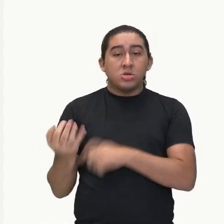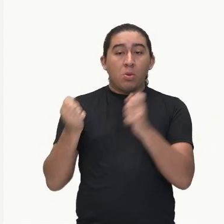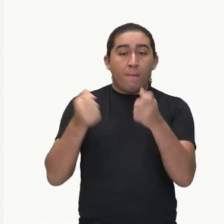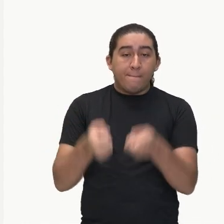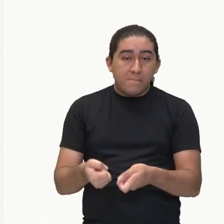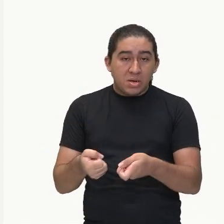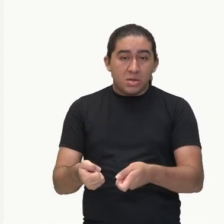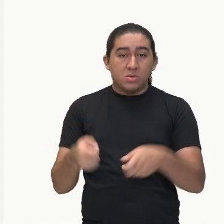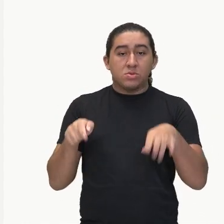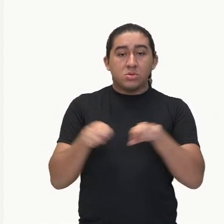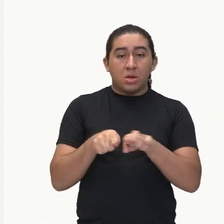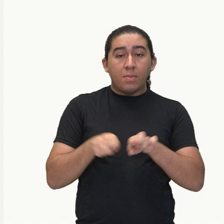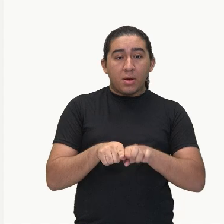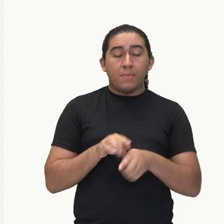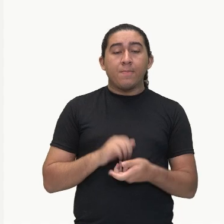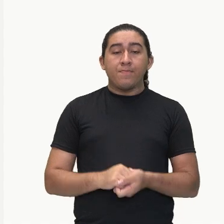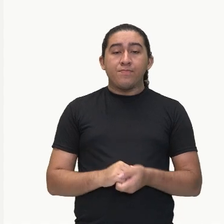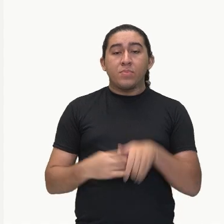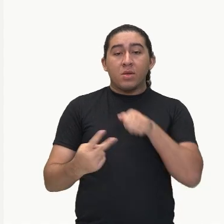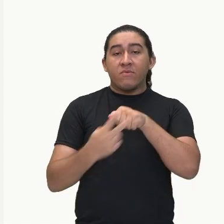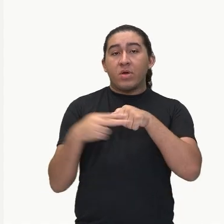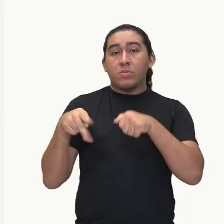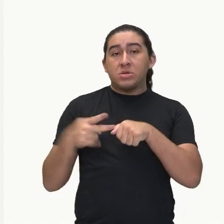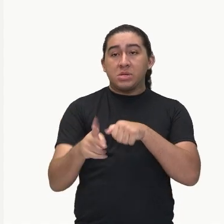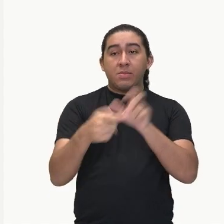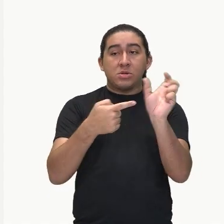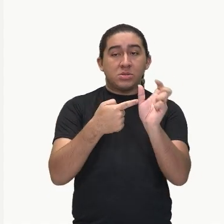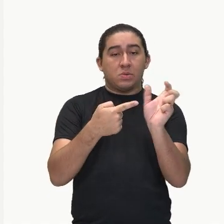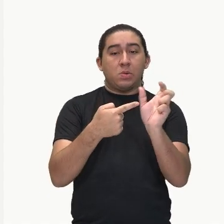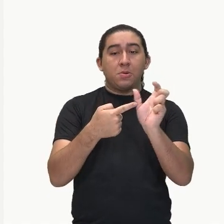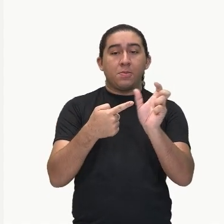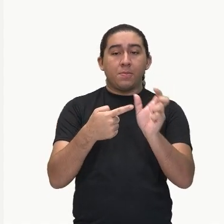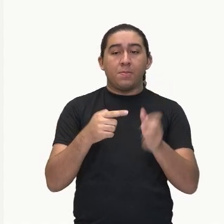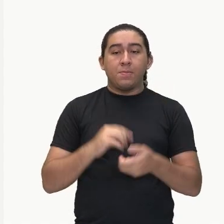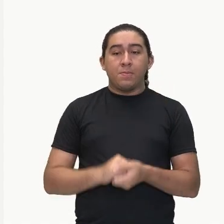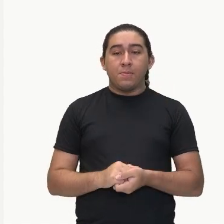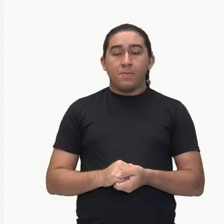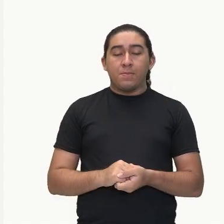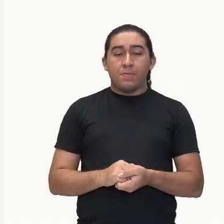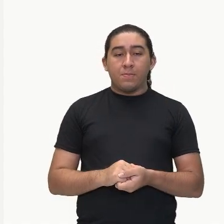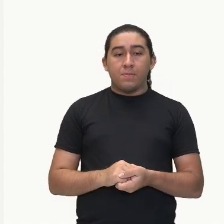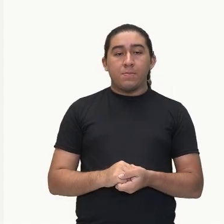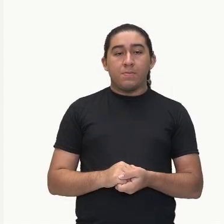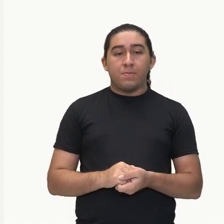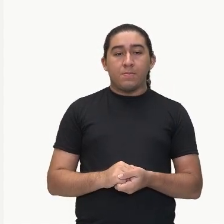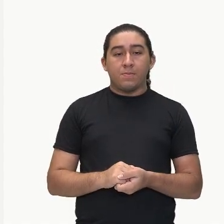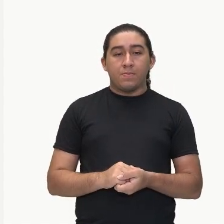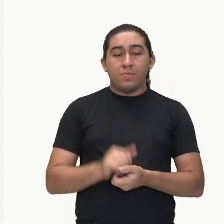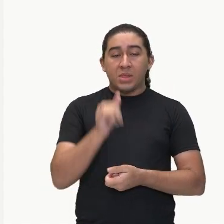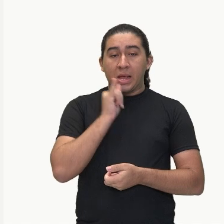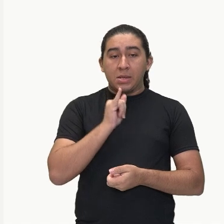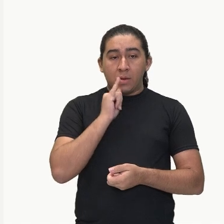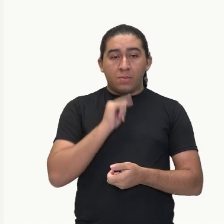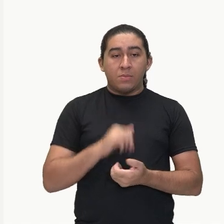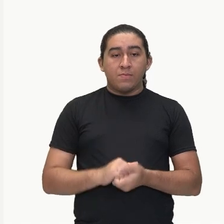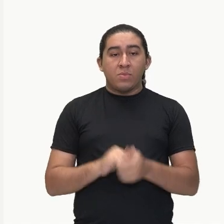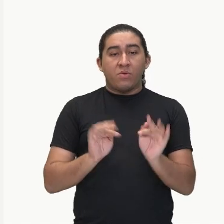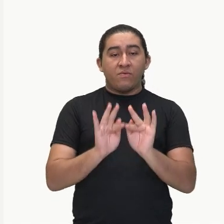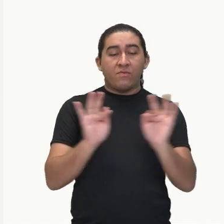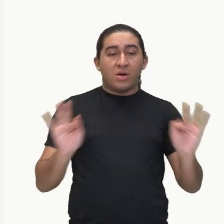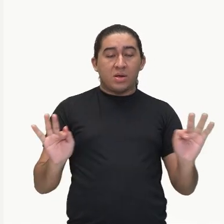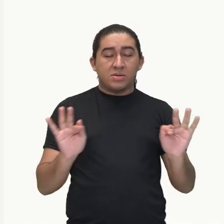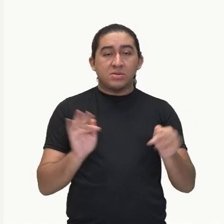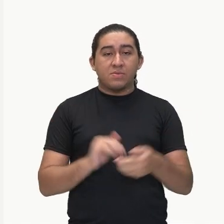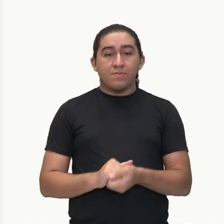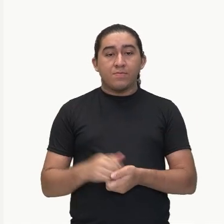e quantidade, o verbo sempre no singular. Exemplo, 3 vezes